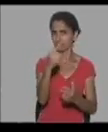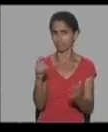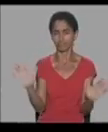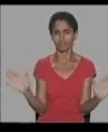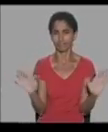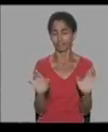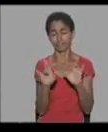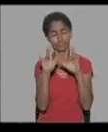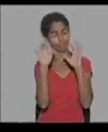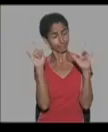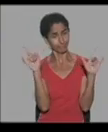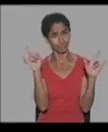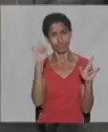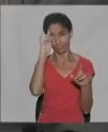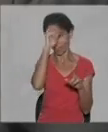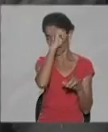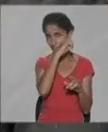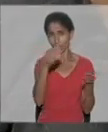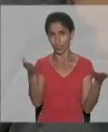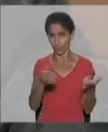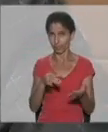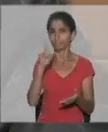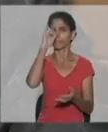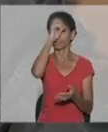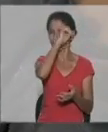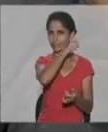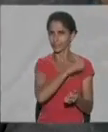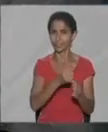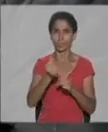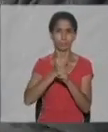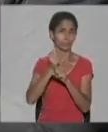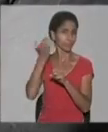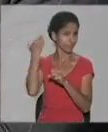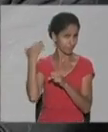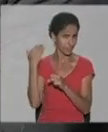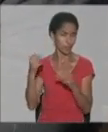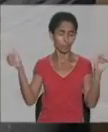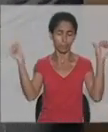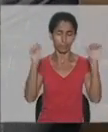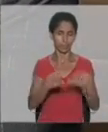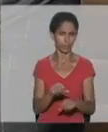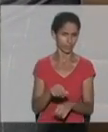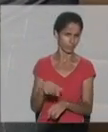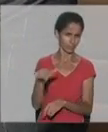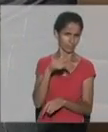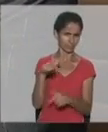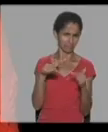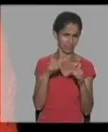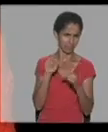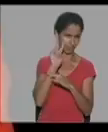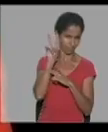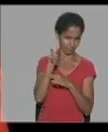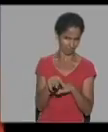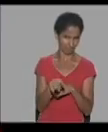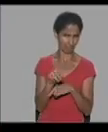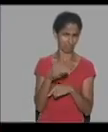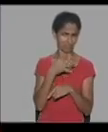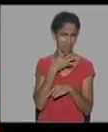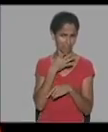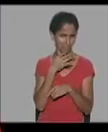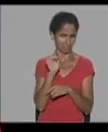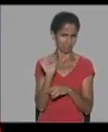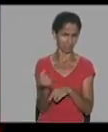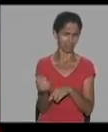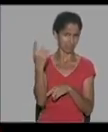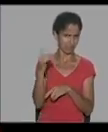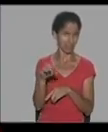se era um hoje negócio já é complicado, complicado, né? Era uma coisa... se hoje já é complicado, você imagina naquela O funcionário te olhava assim e falava assim, rapaz, esses caras aí,